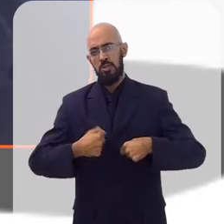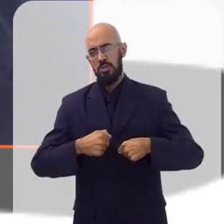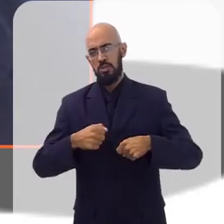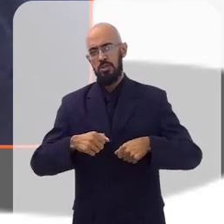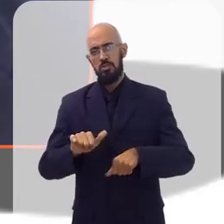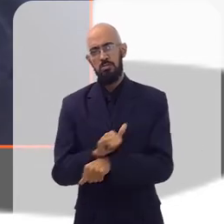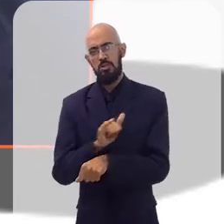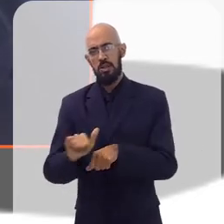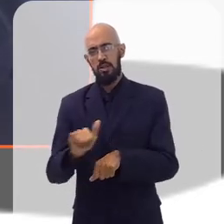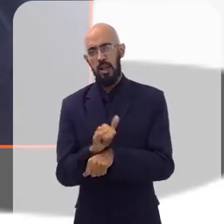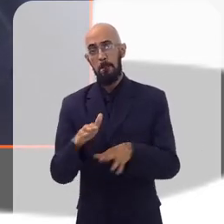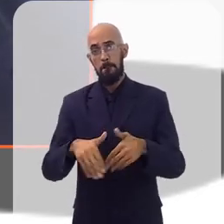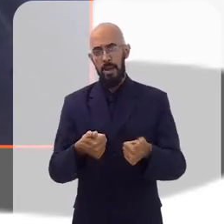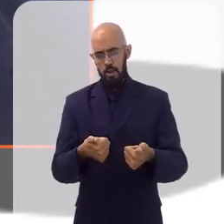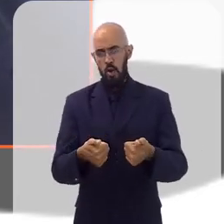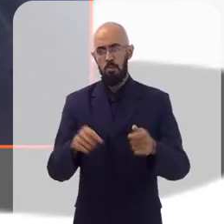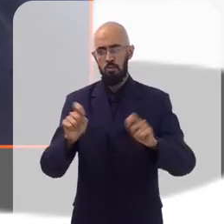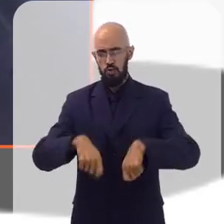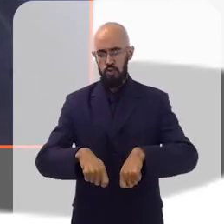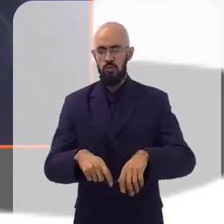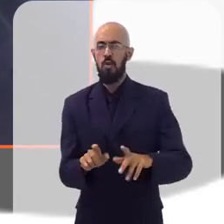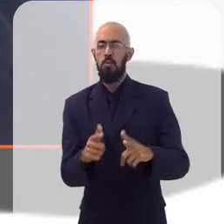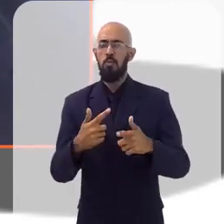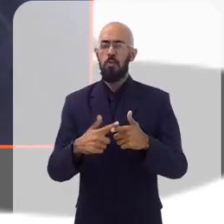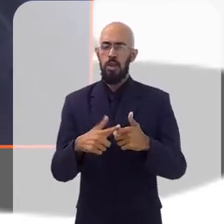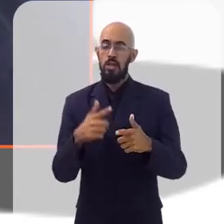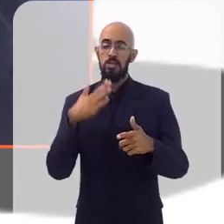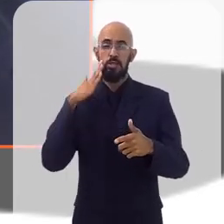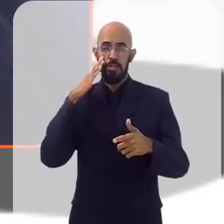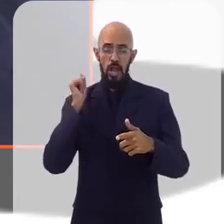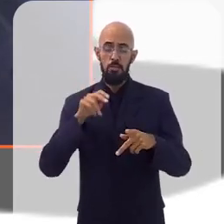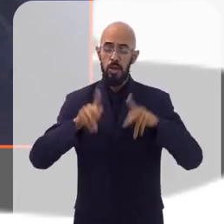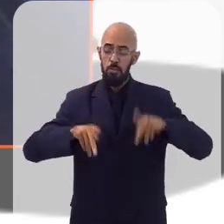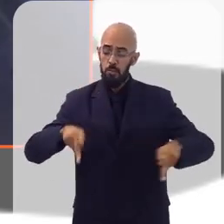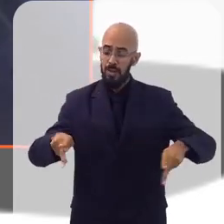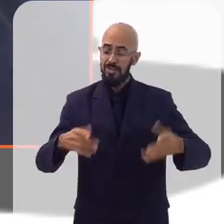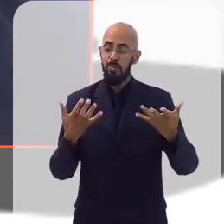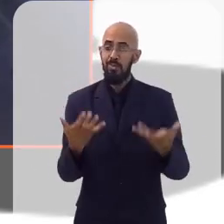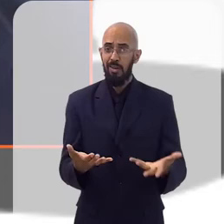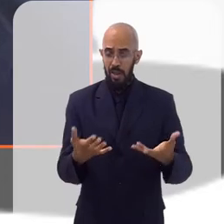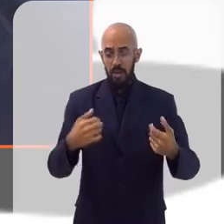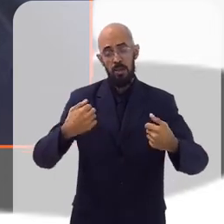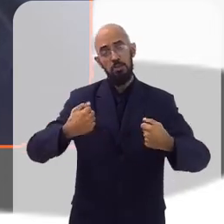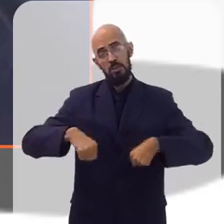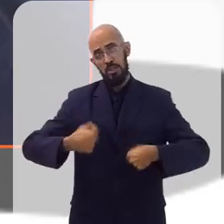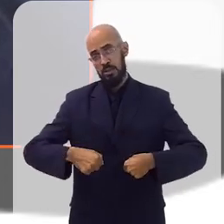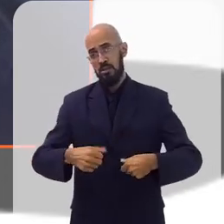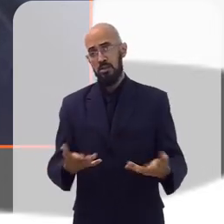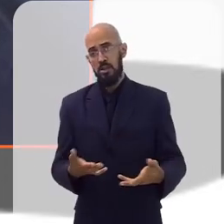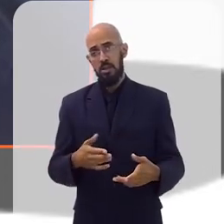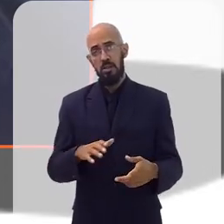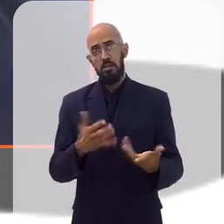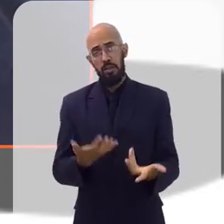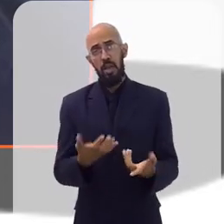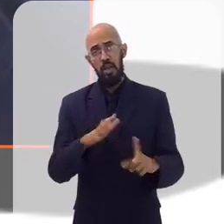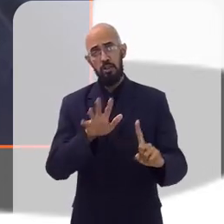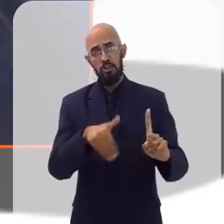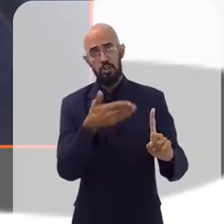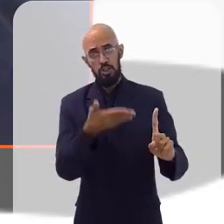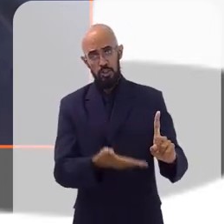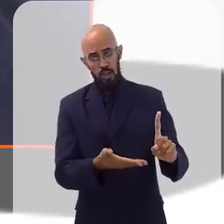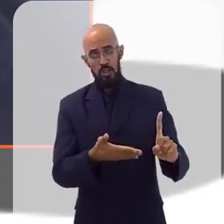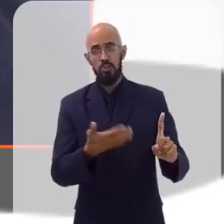maneira possível todo mundo sabe o que o povo precisa que o povo quer o povo quer